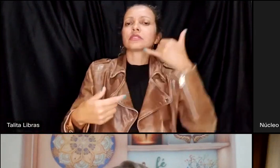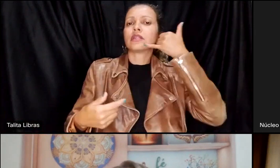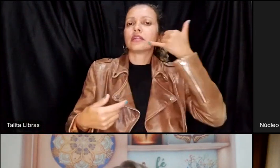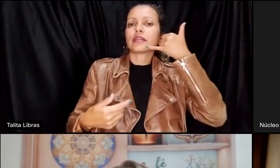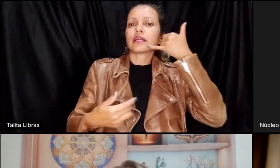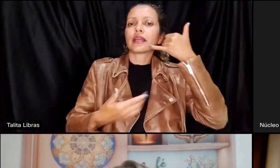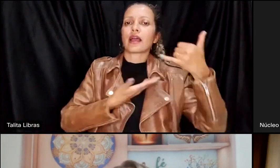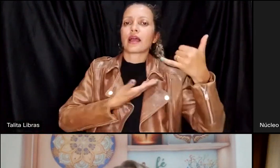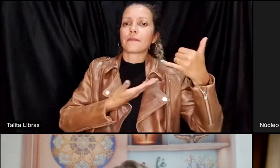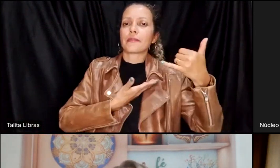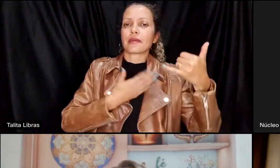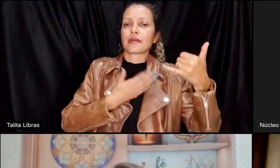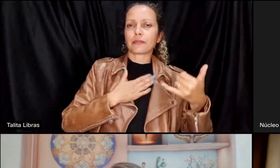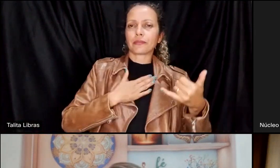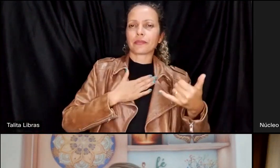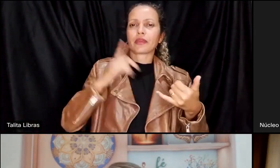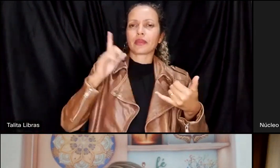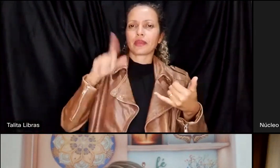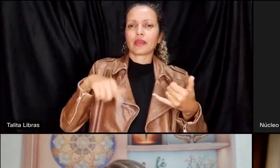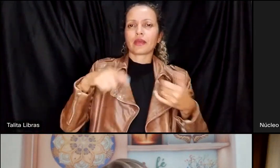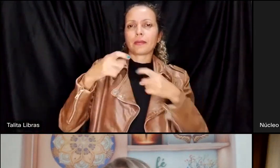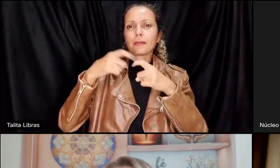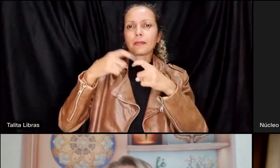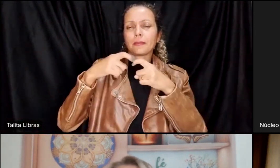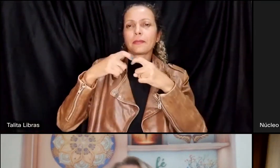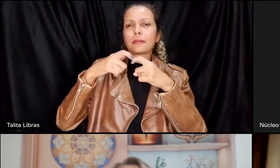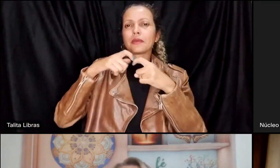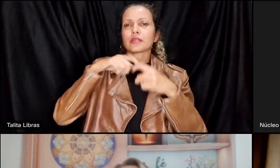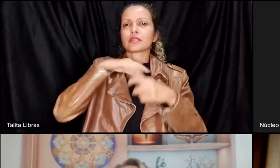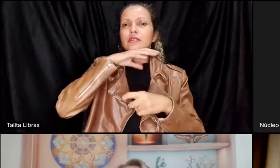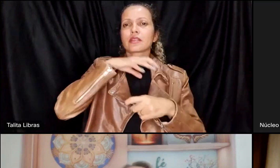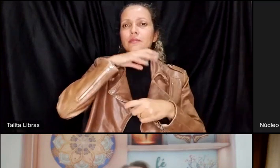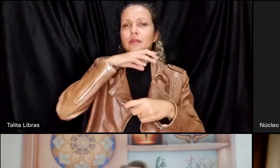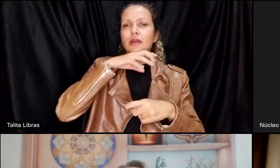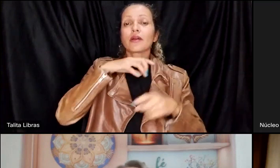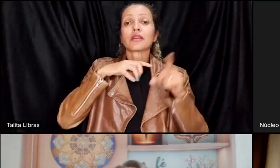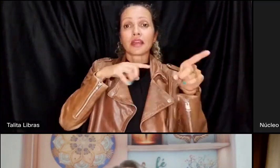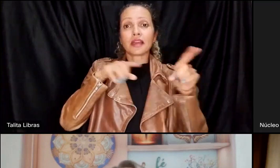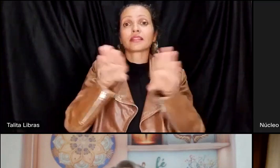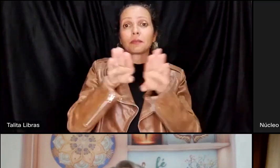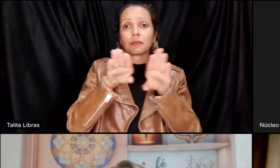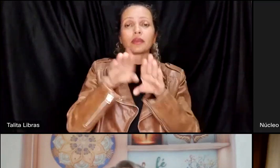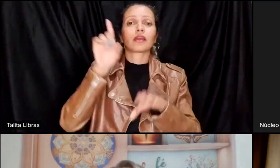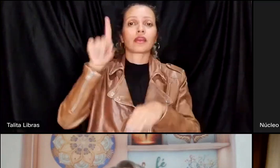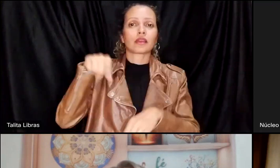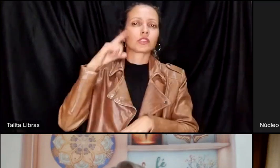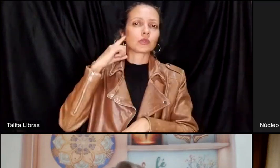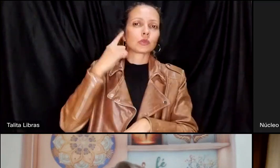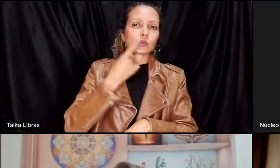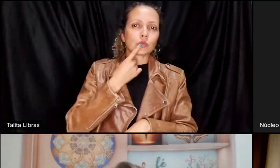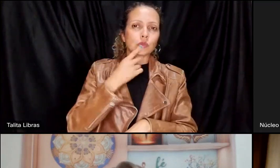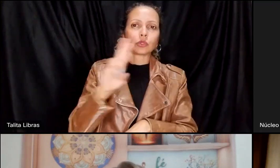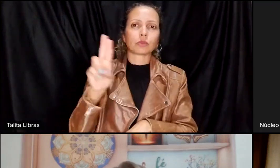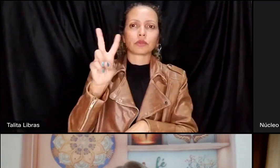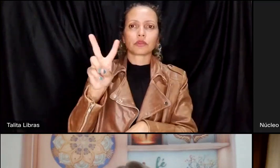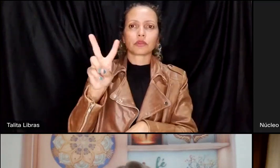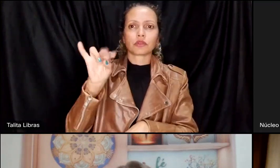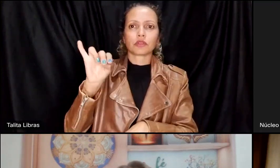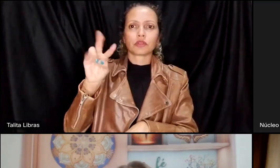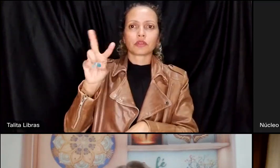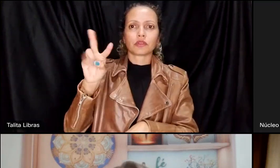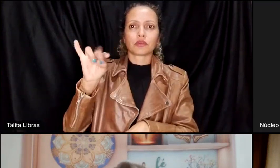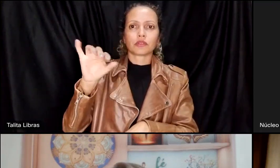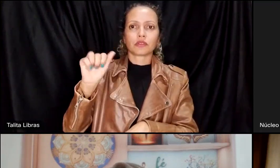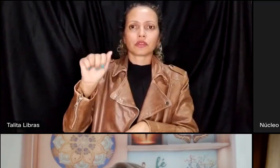e surda. E eu falei para a Vivi, Vi, você tem como... Ela estava de férias, ajudar a professora